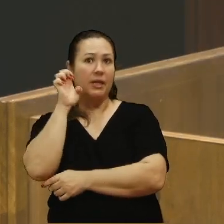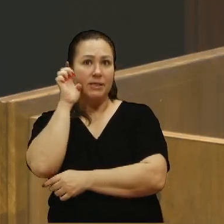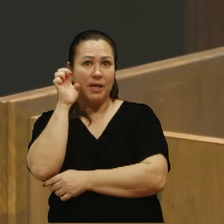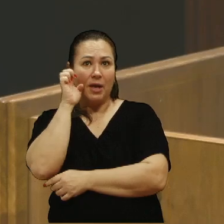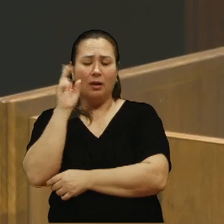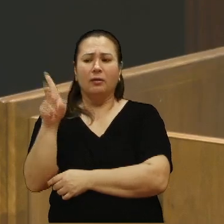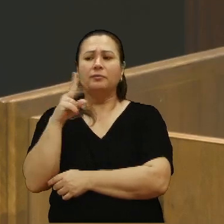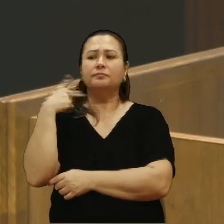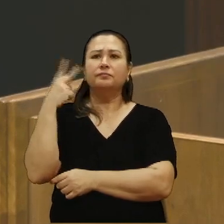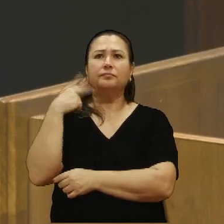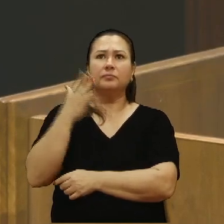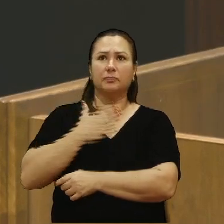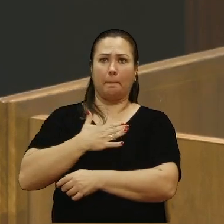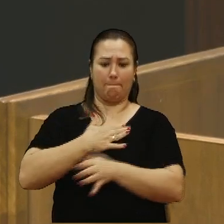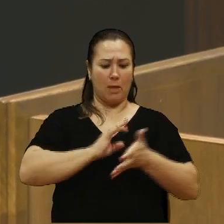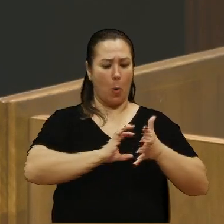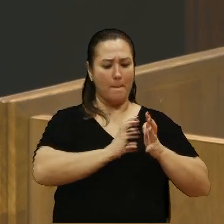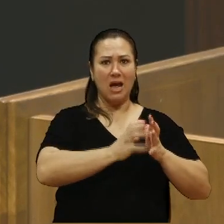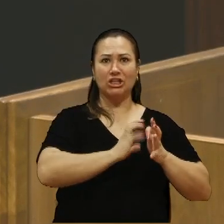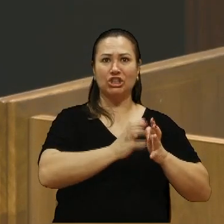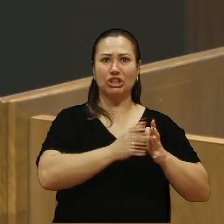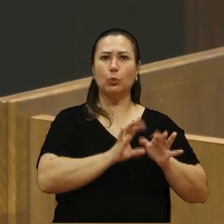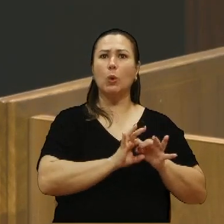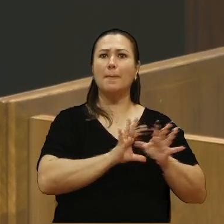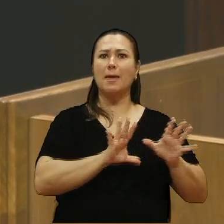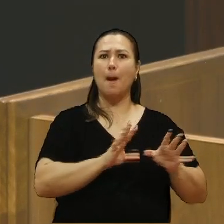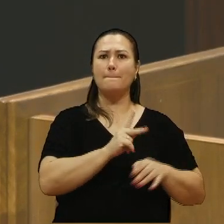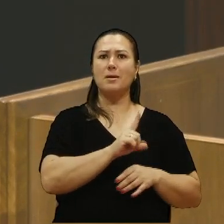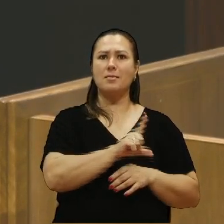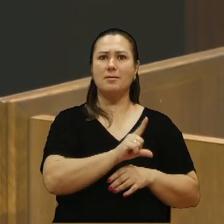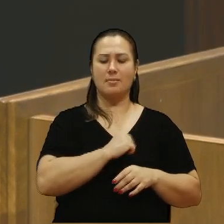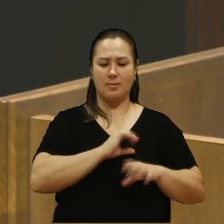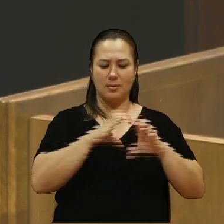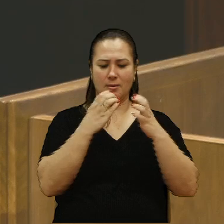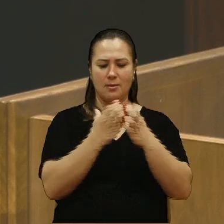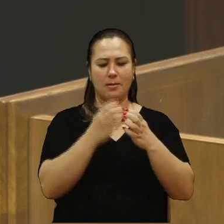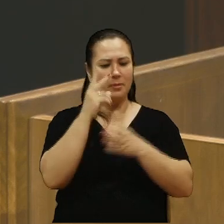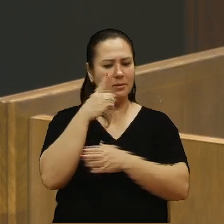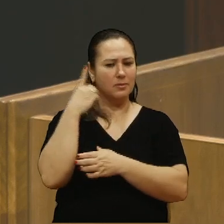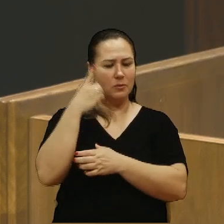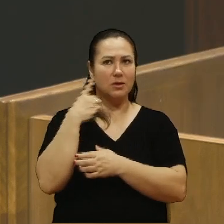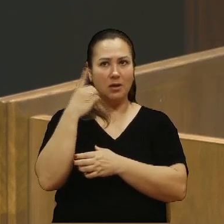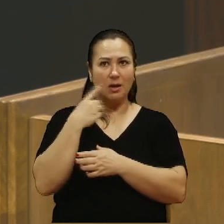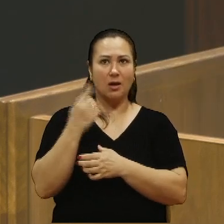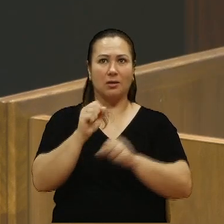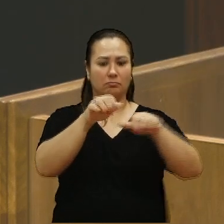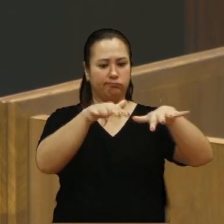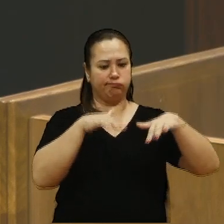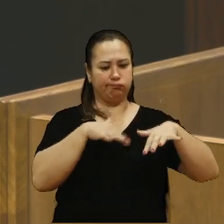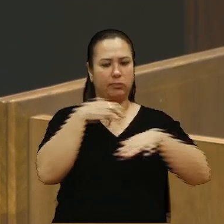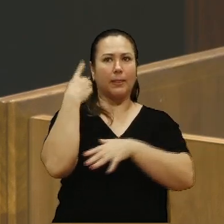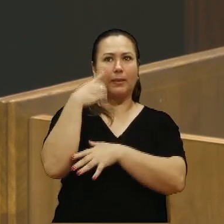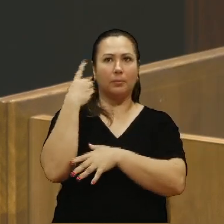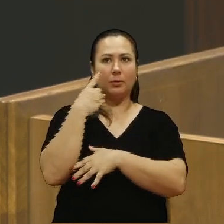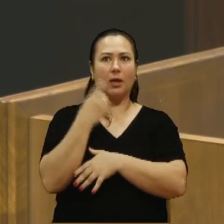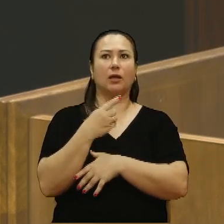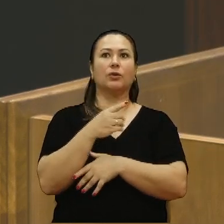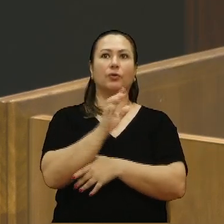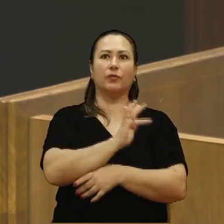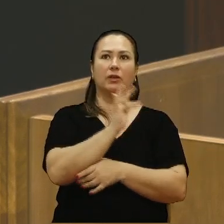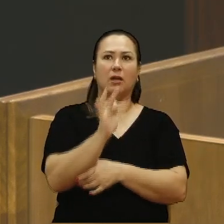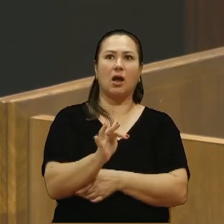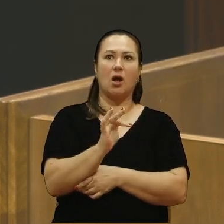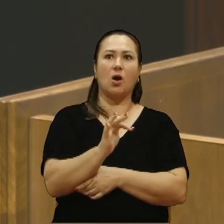Vereadora, o meu partido, Partido Liberal, na Câmara dos Deputados, no Congresso Nacional, liderado pelo deputado federal Sóstenes